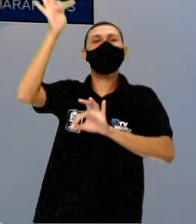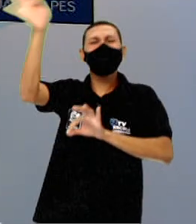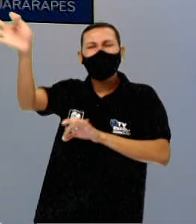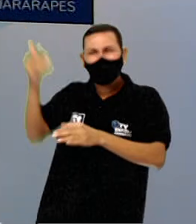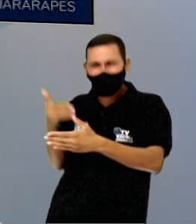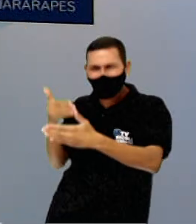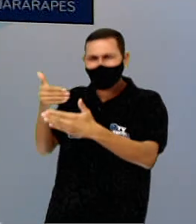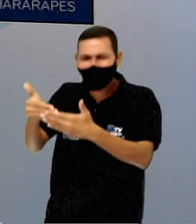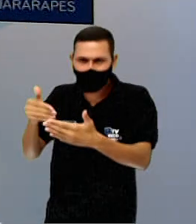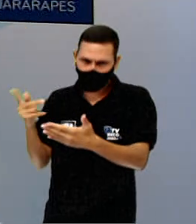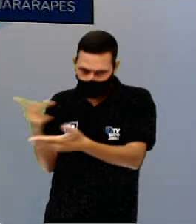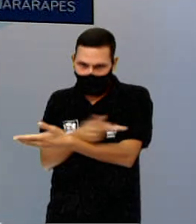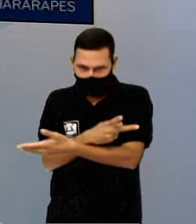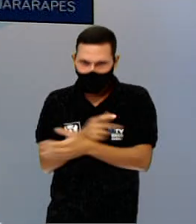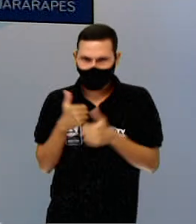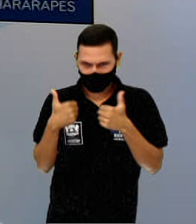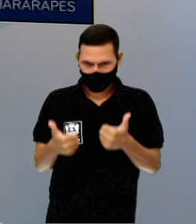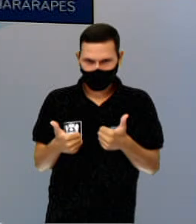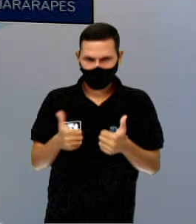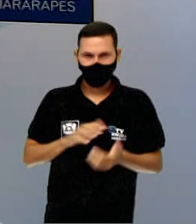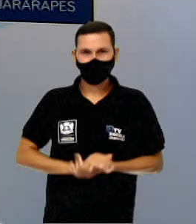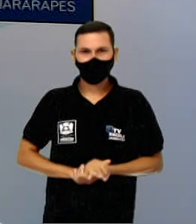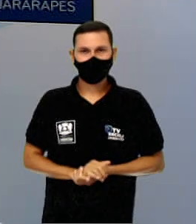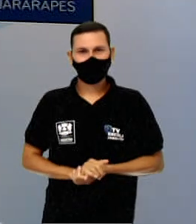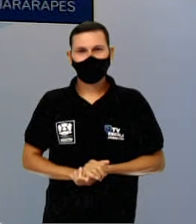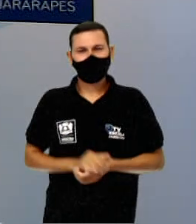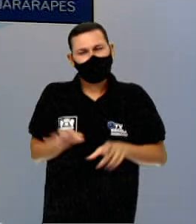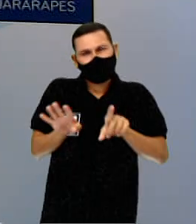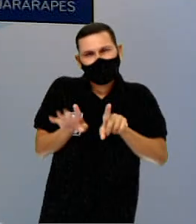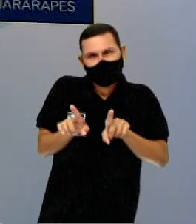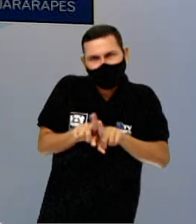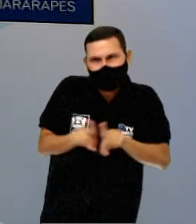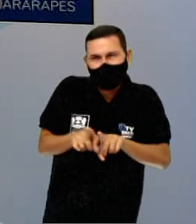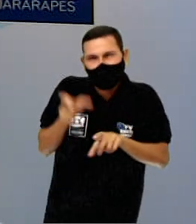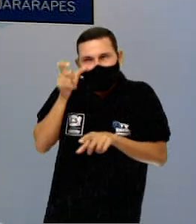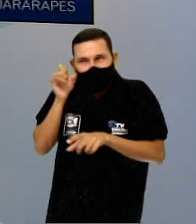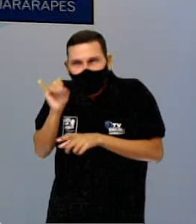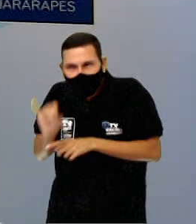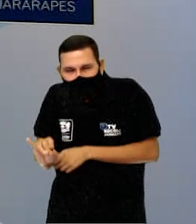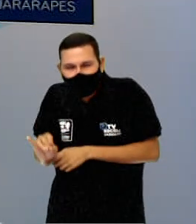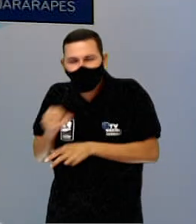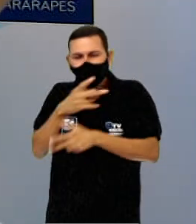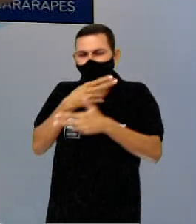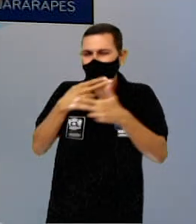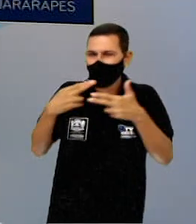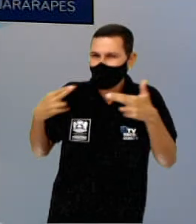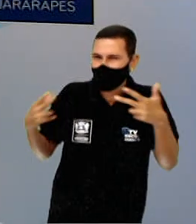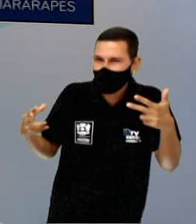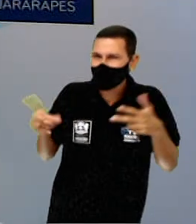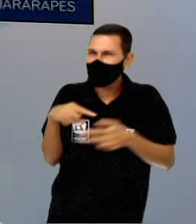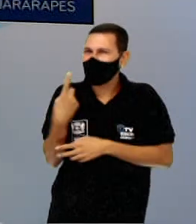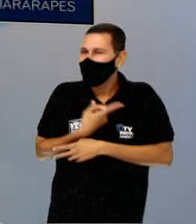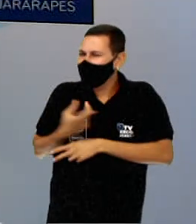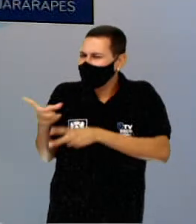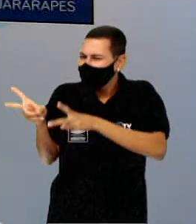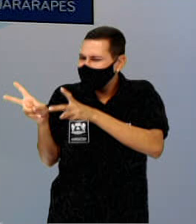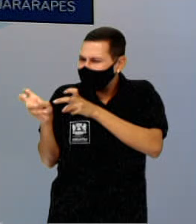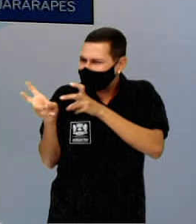estão prestes a se concretizar certo gente e previsões com algo que já está dando